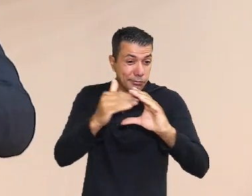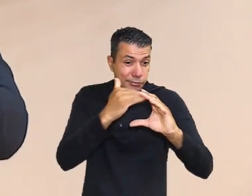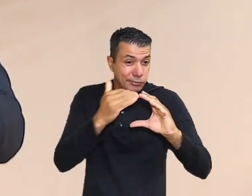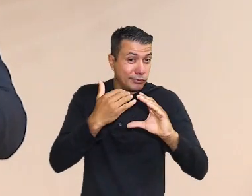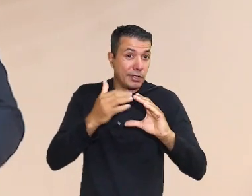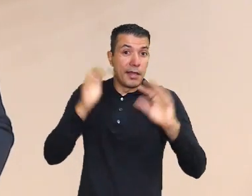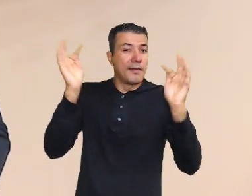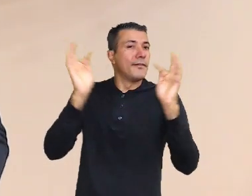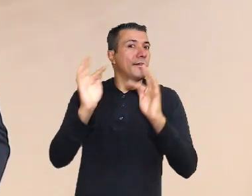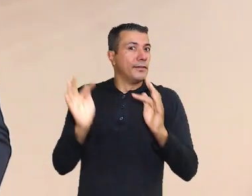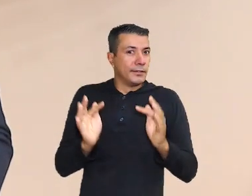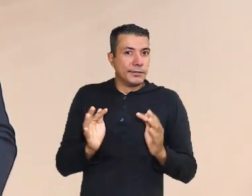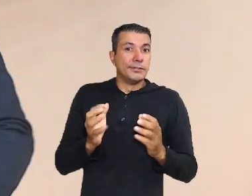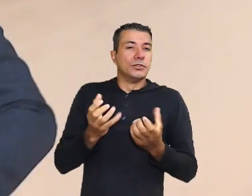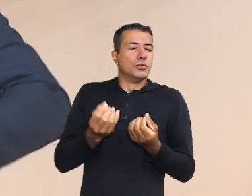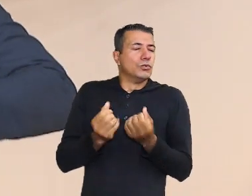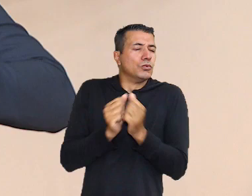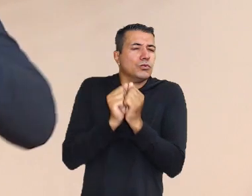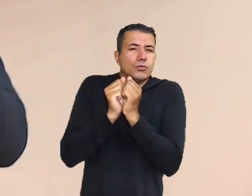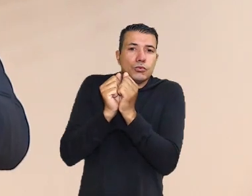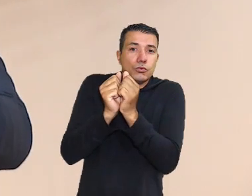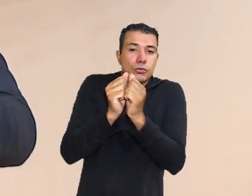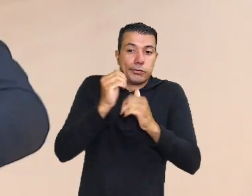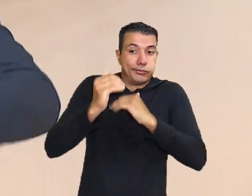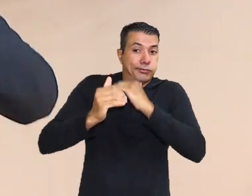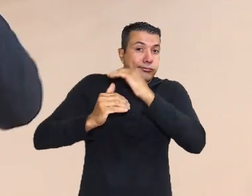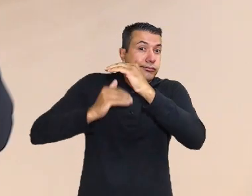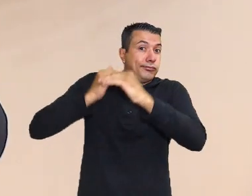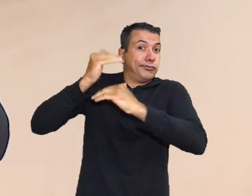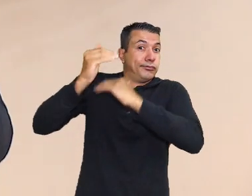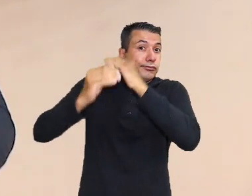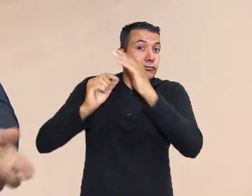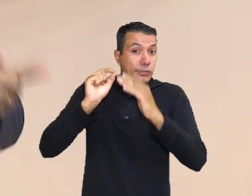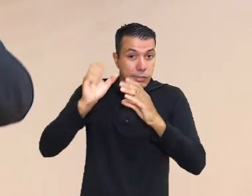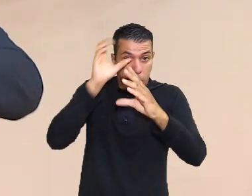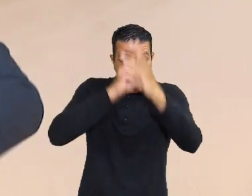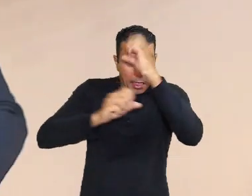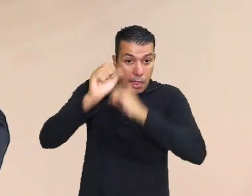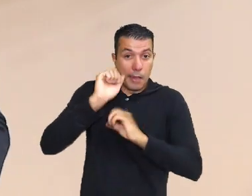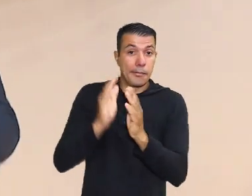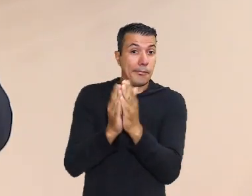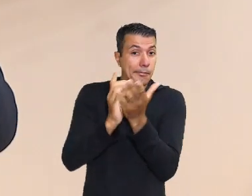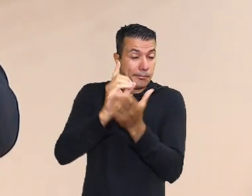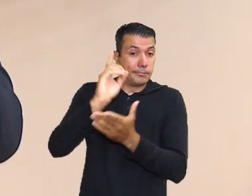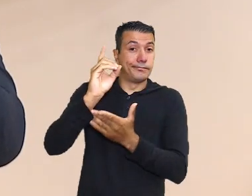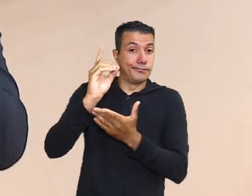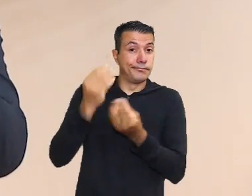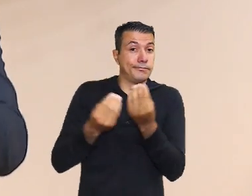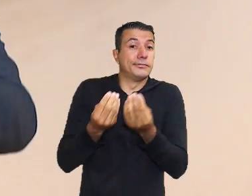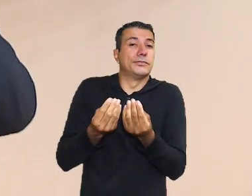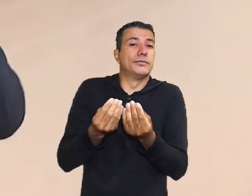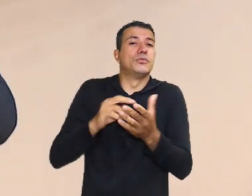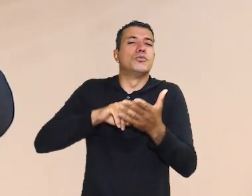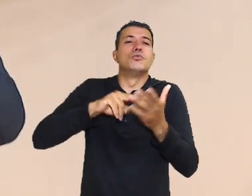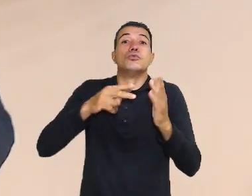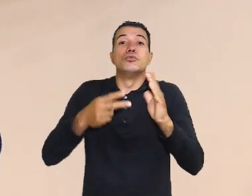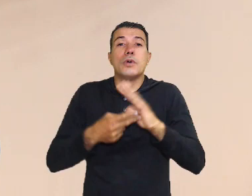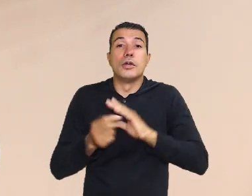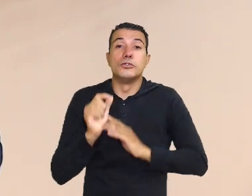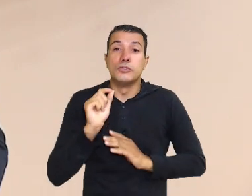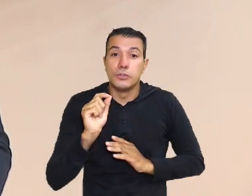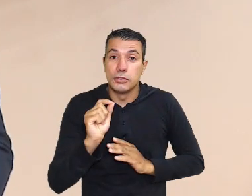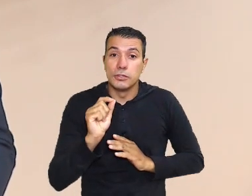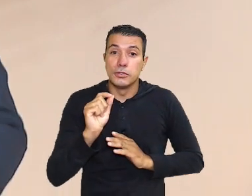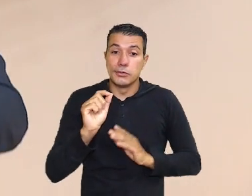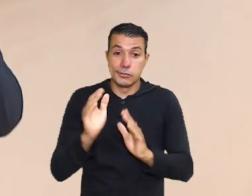quão felizes estão em estar progredindo no aprendizado da palavra de Deus, e mais especificamente no